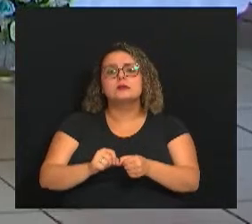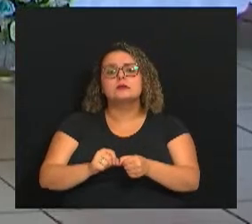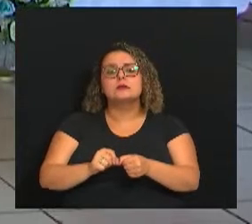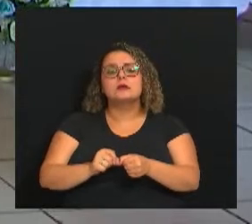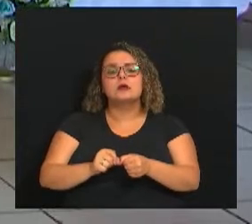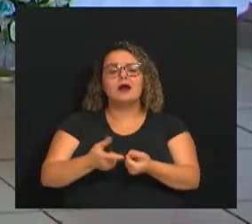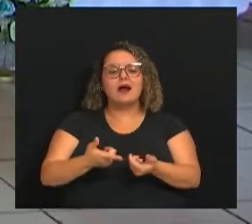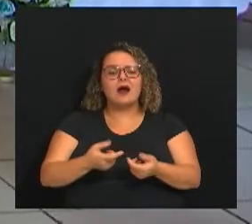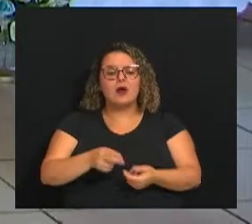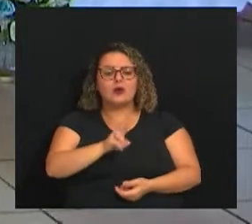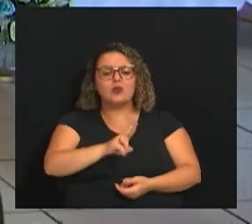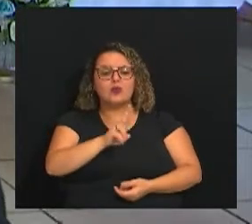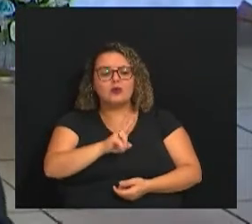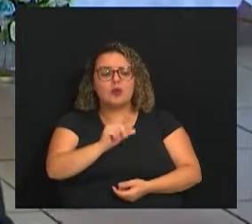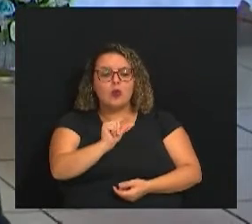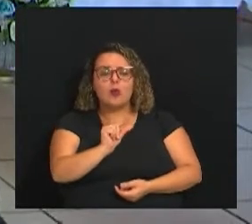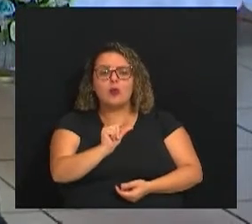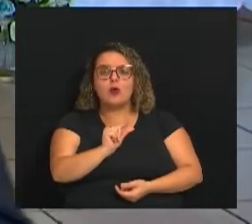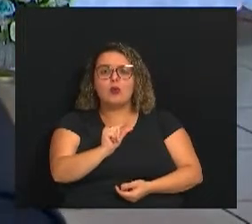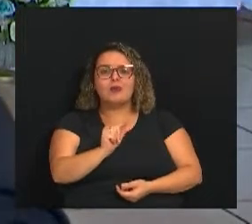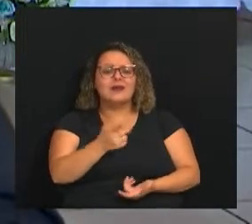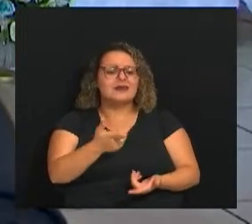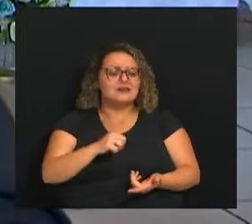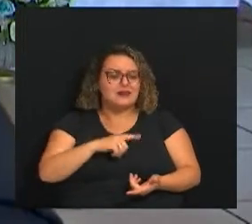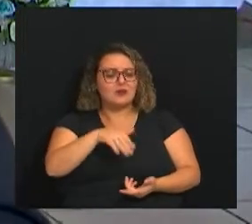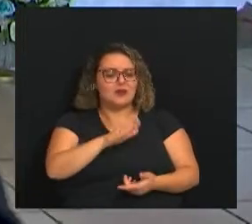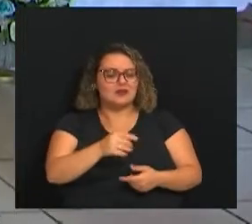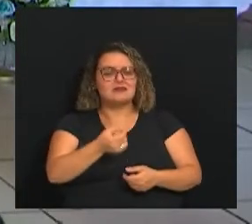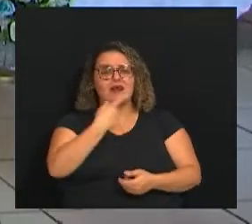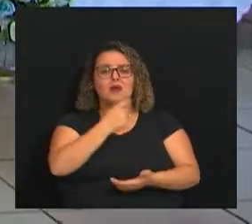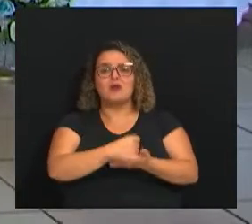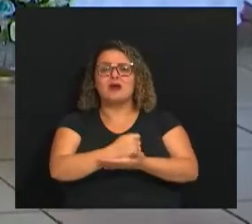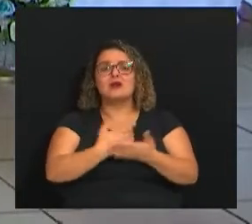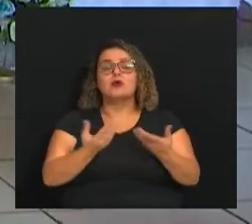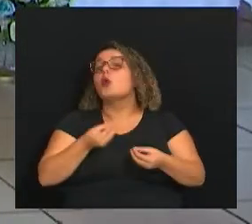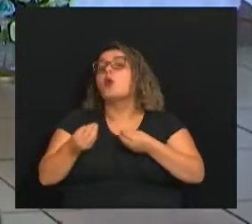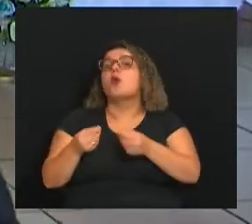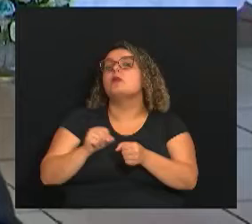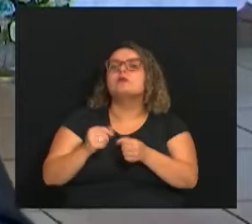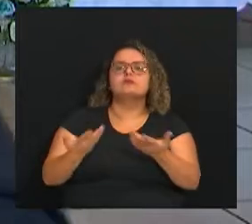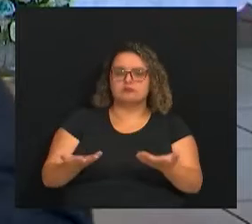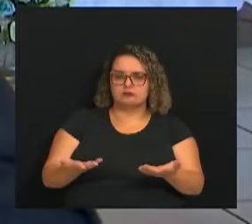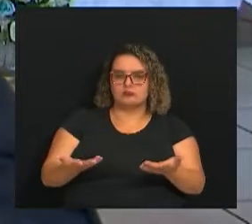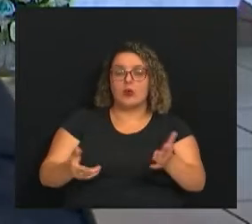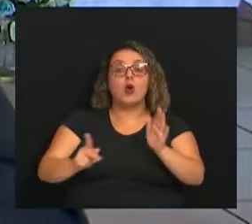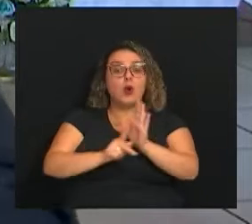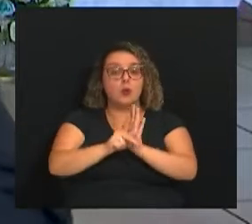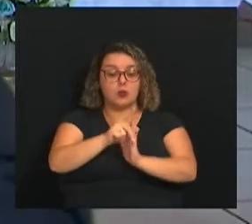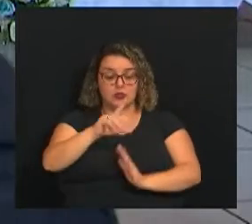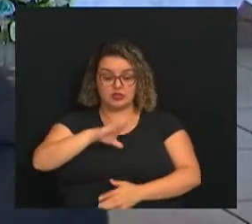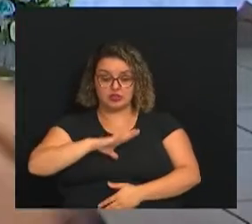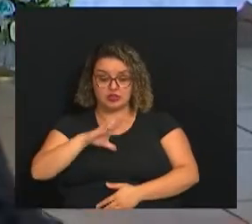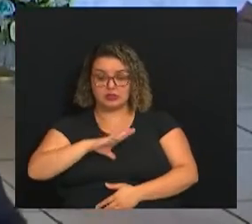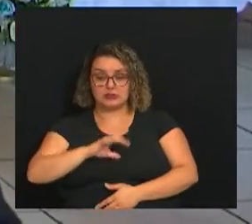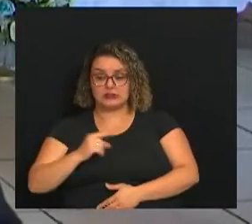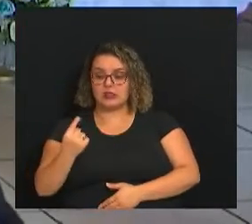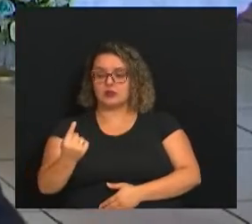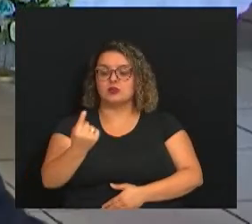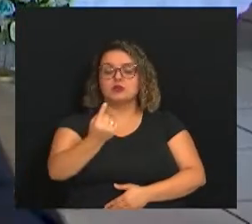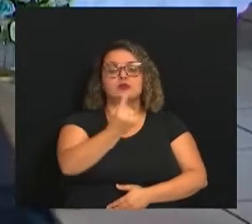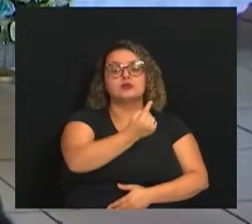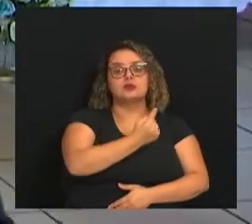e que têm ainda validade, de fazer um projeto em cada cidade para que faça